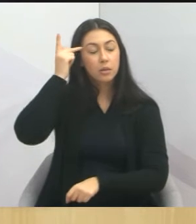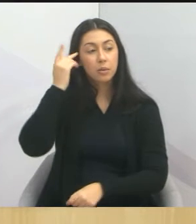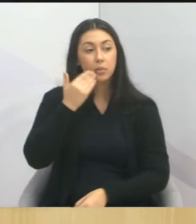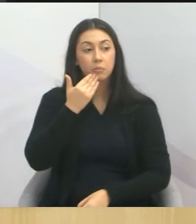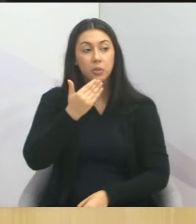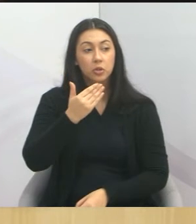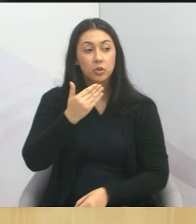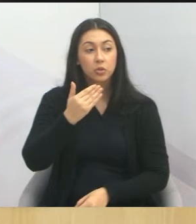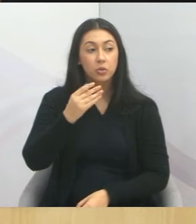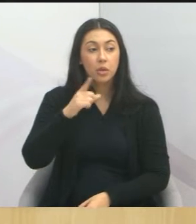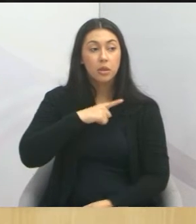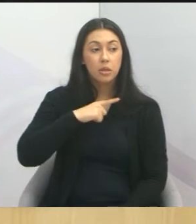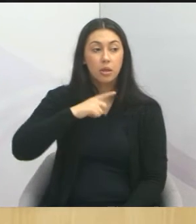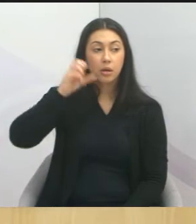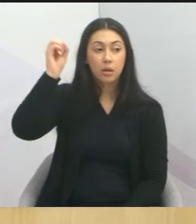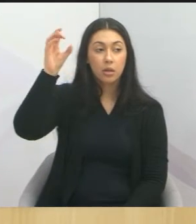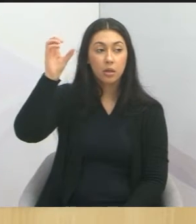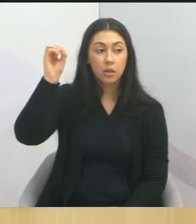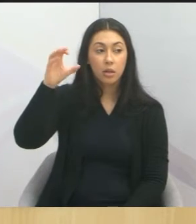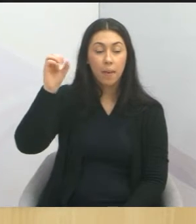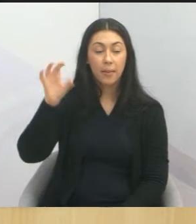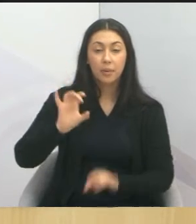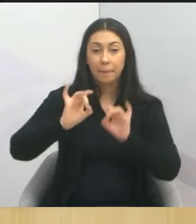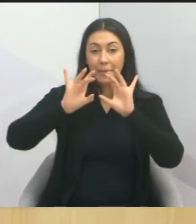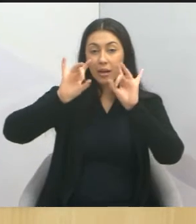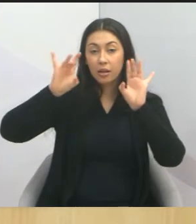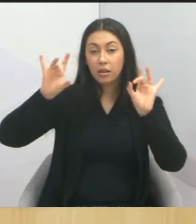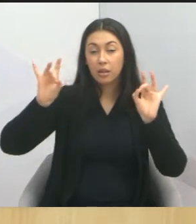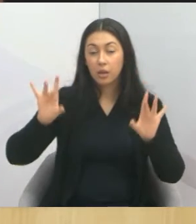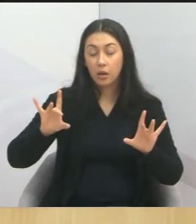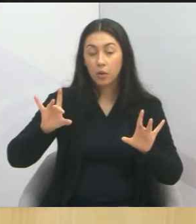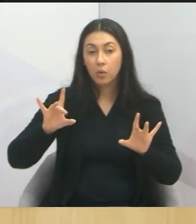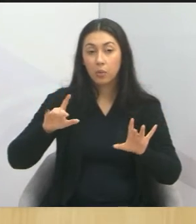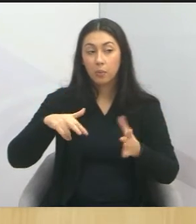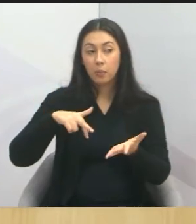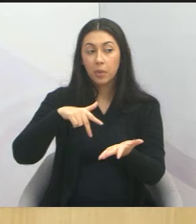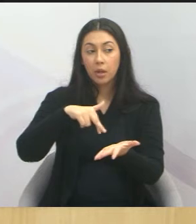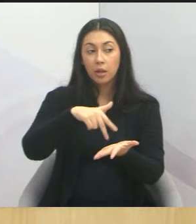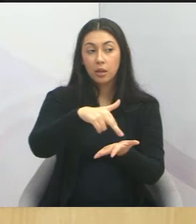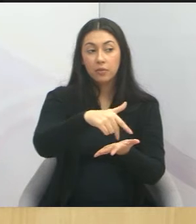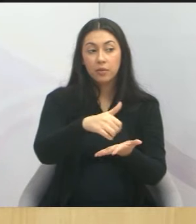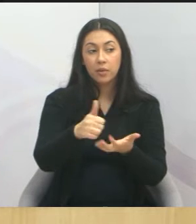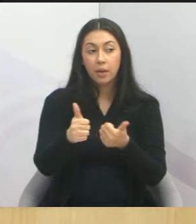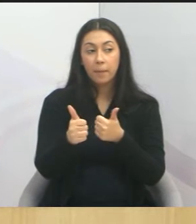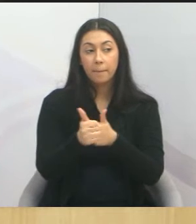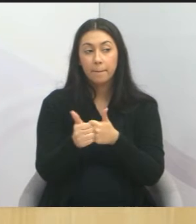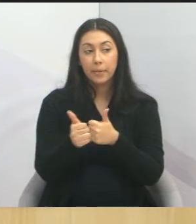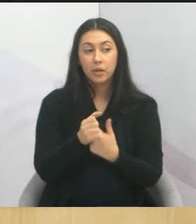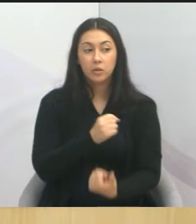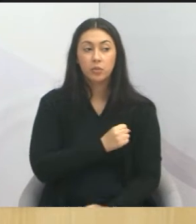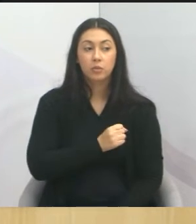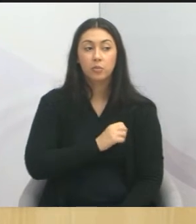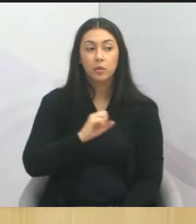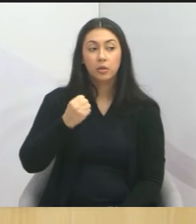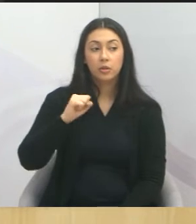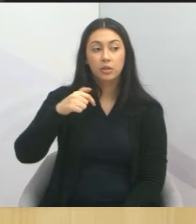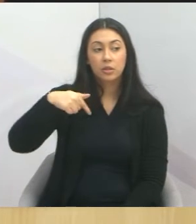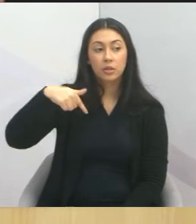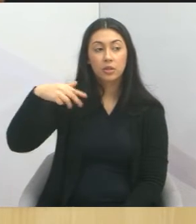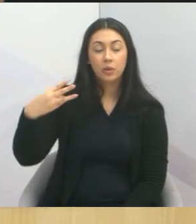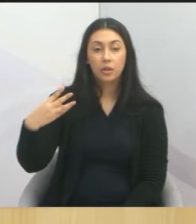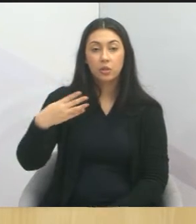a implantação de semáforos de pedestres na rodovia Nilo máximo próximo ao número